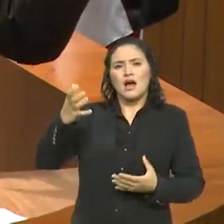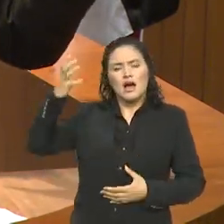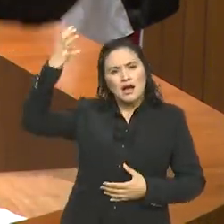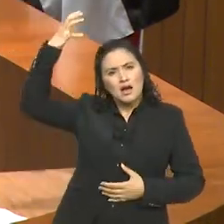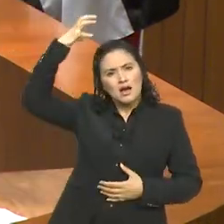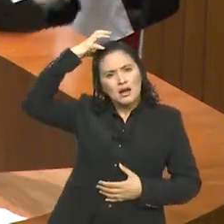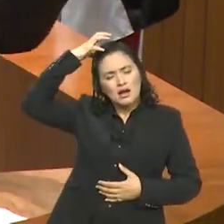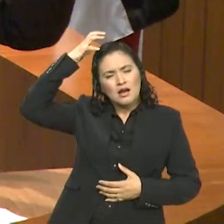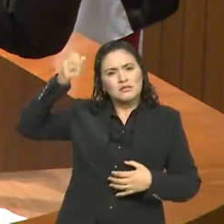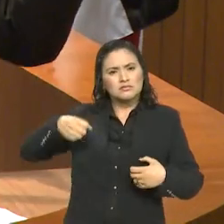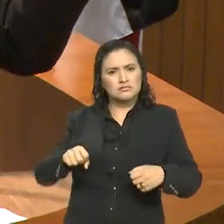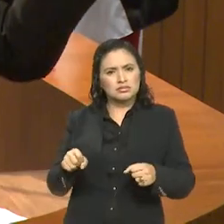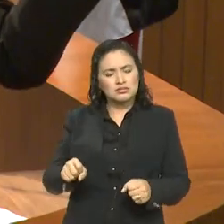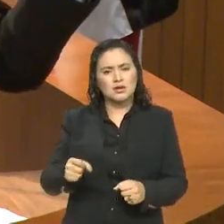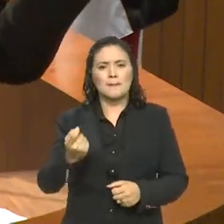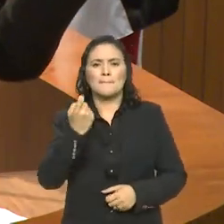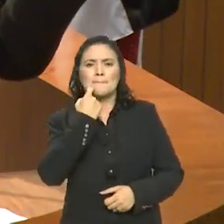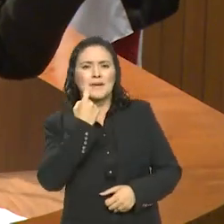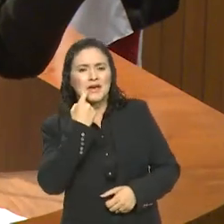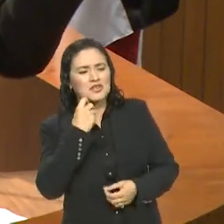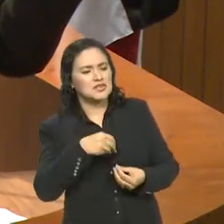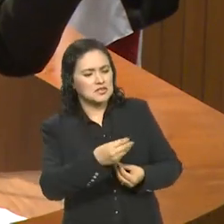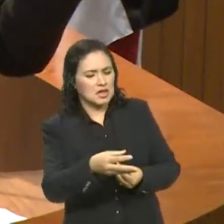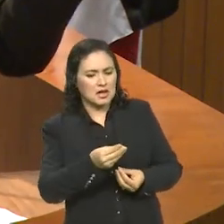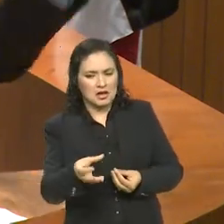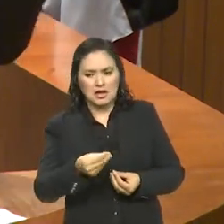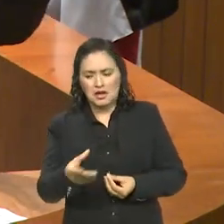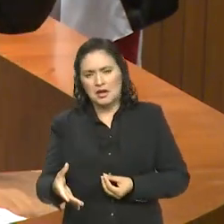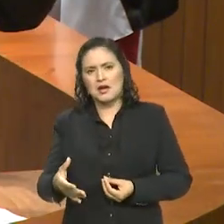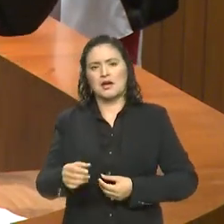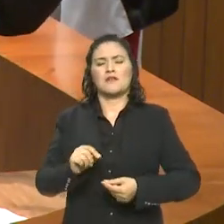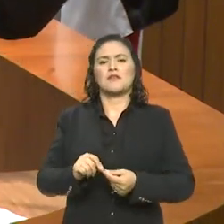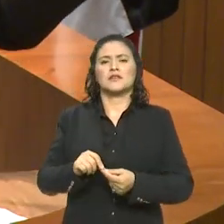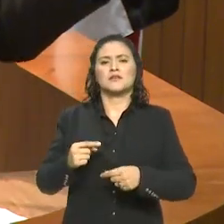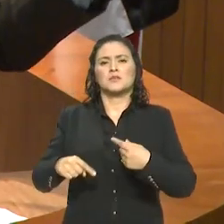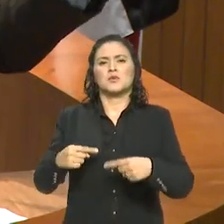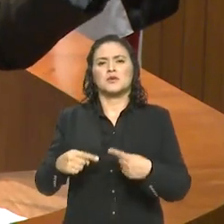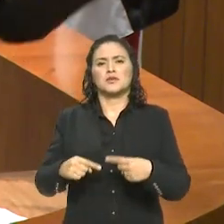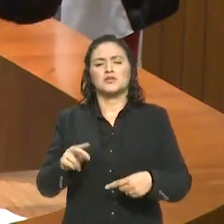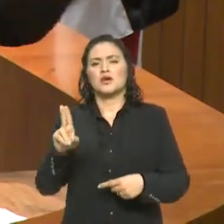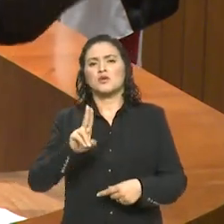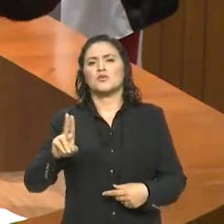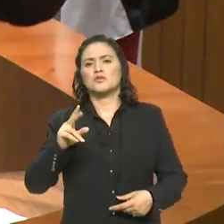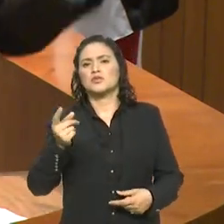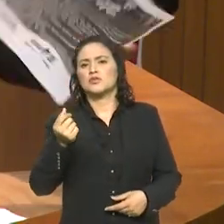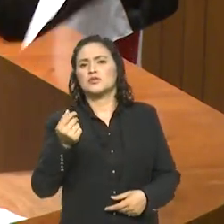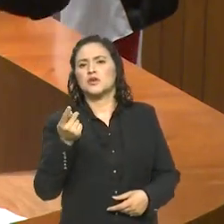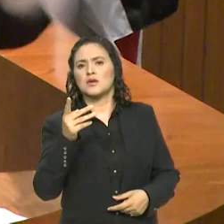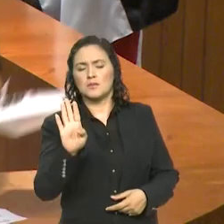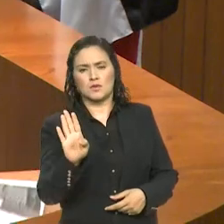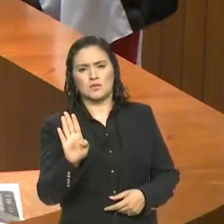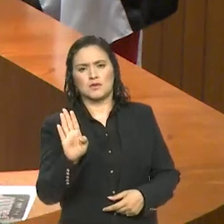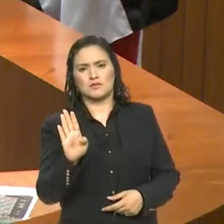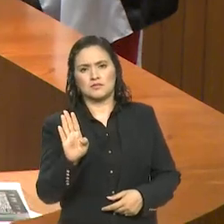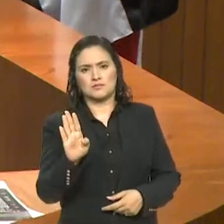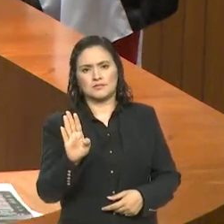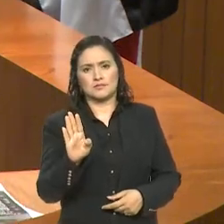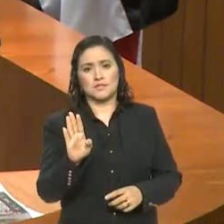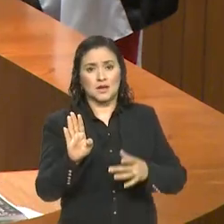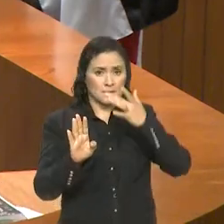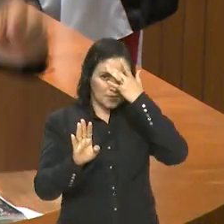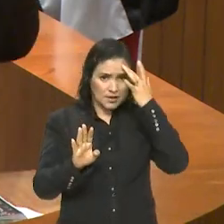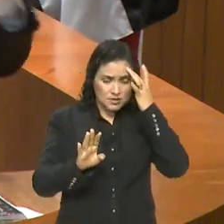peixe, fazer politicagem com dinheiro público. Enquanto isso, o baixadeiro